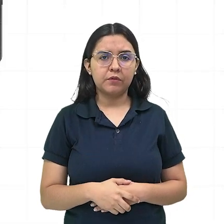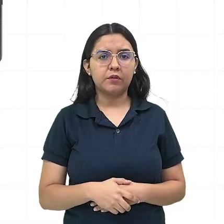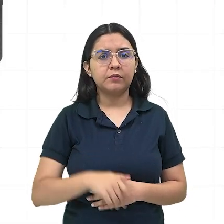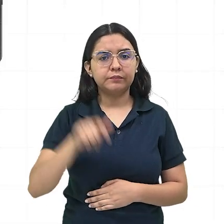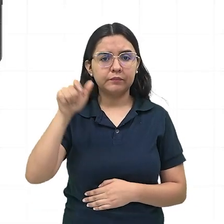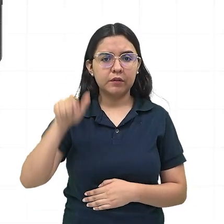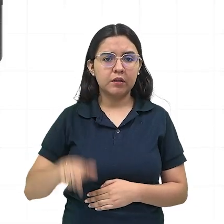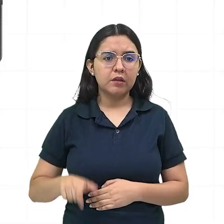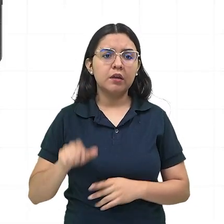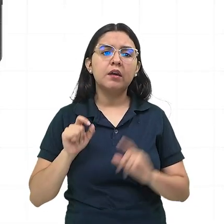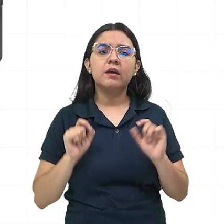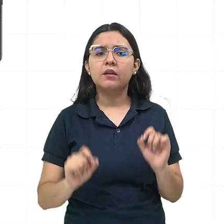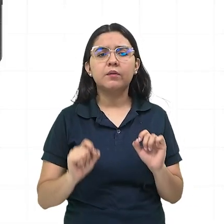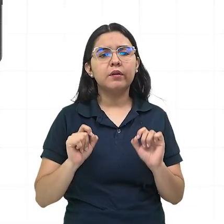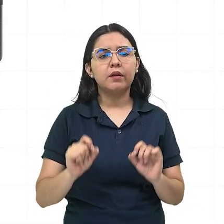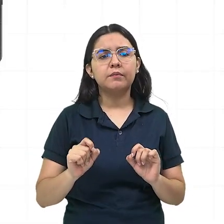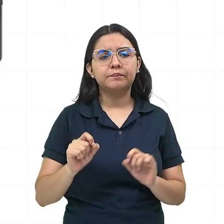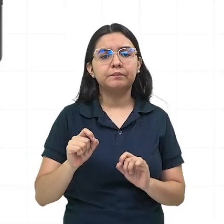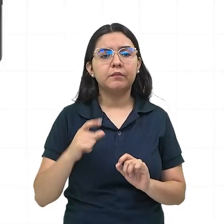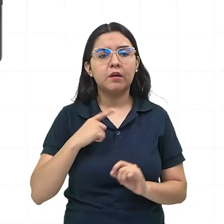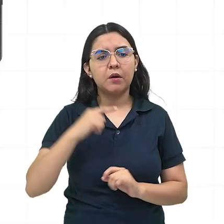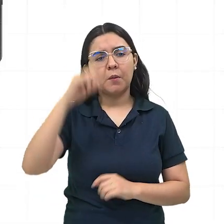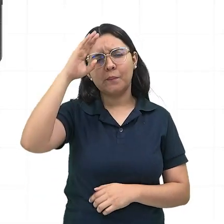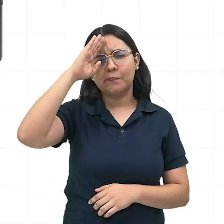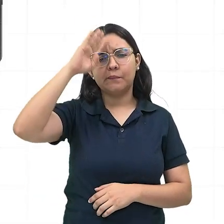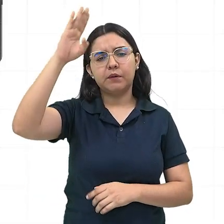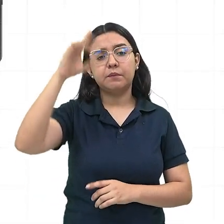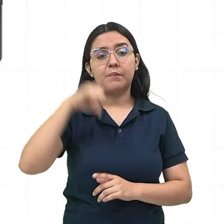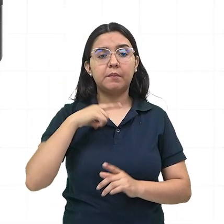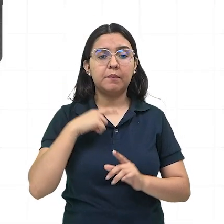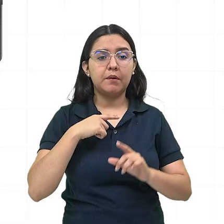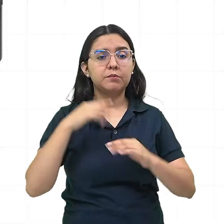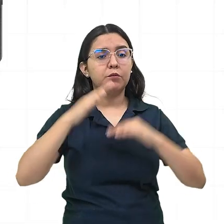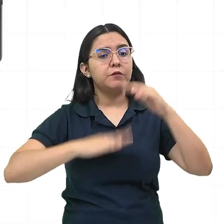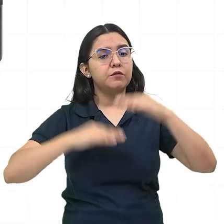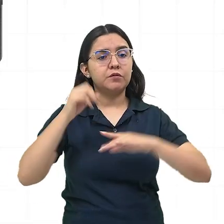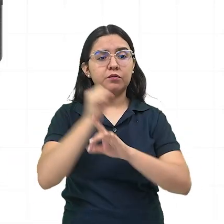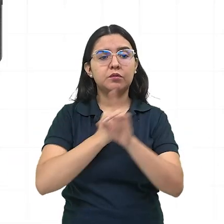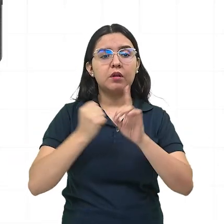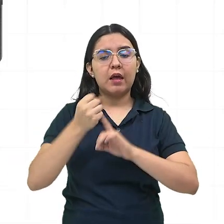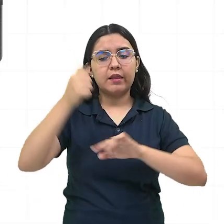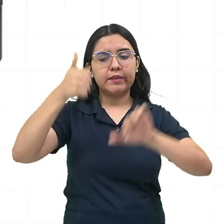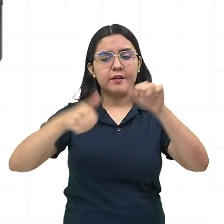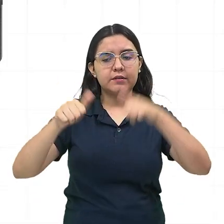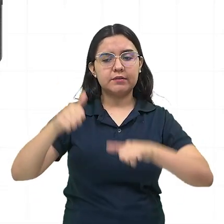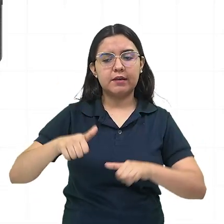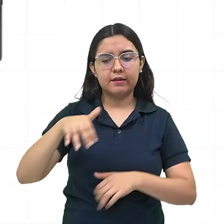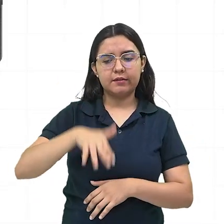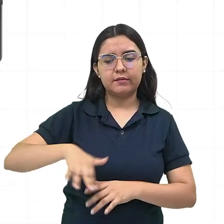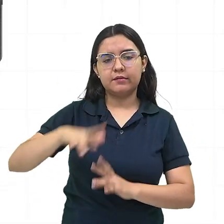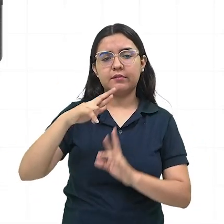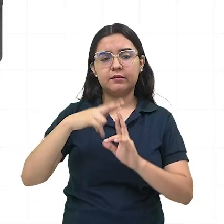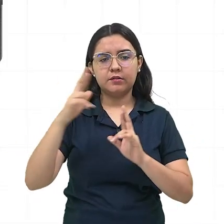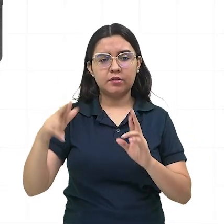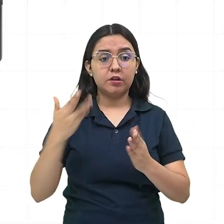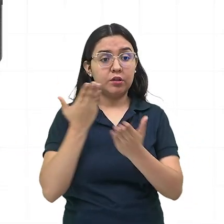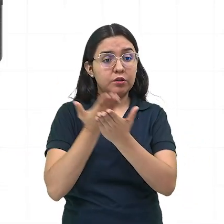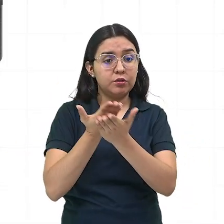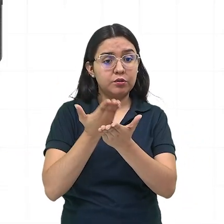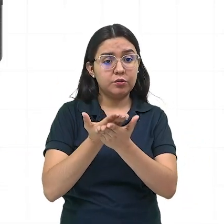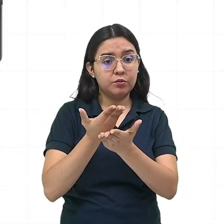Max Weber foi um dos principais sociólogos a analisar a religião. Ele estudou a